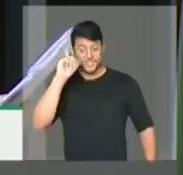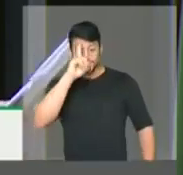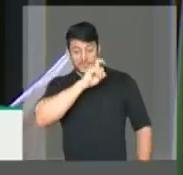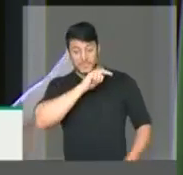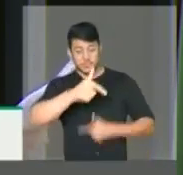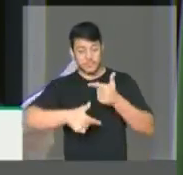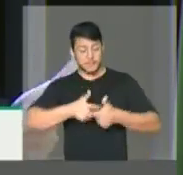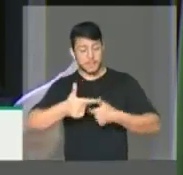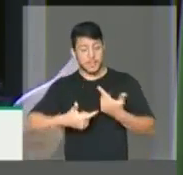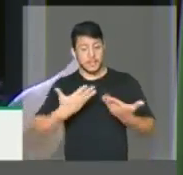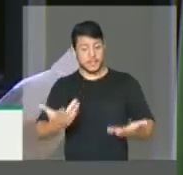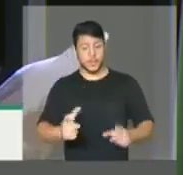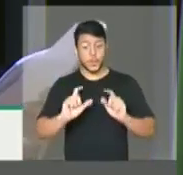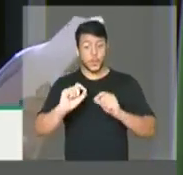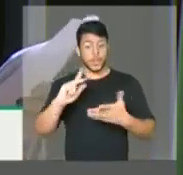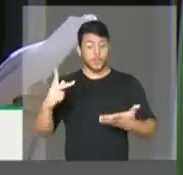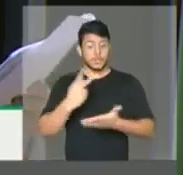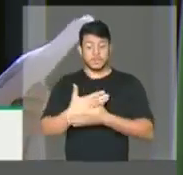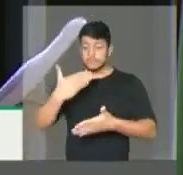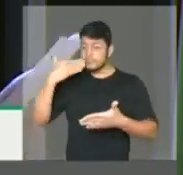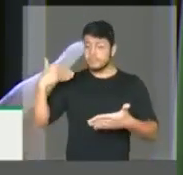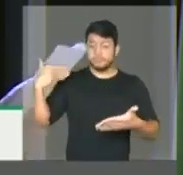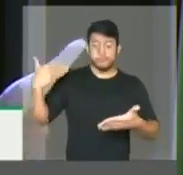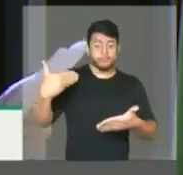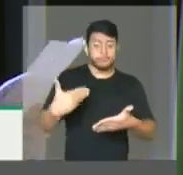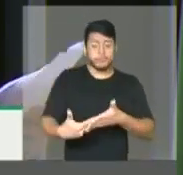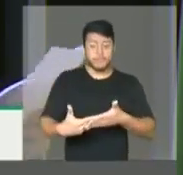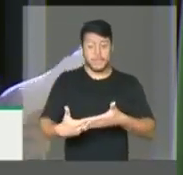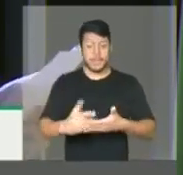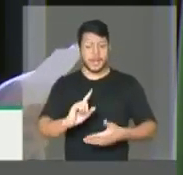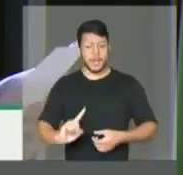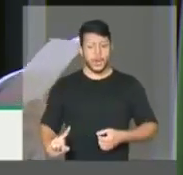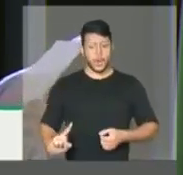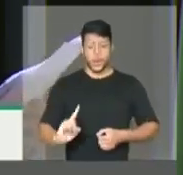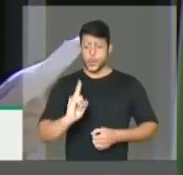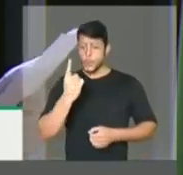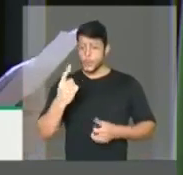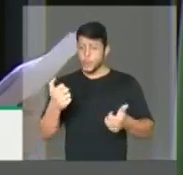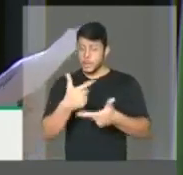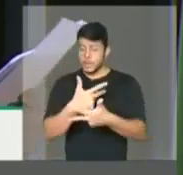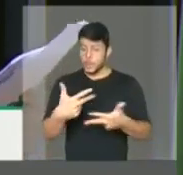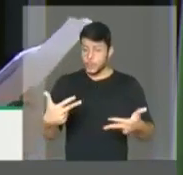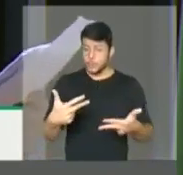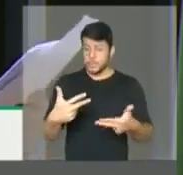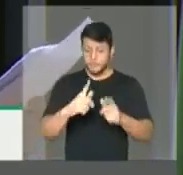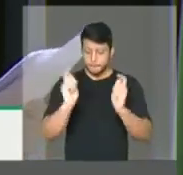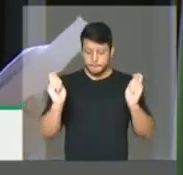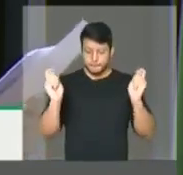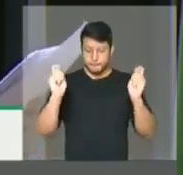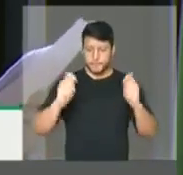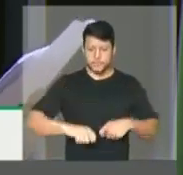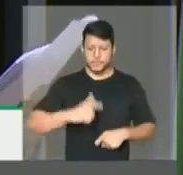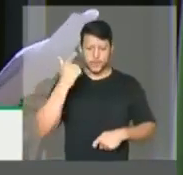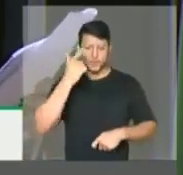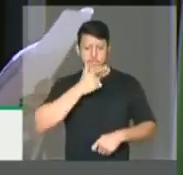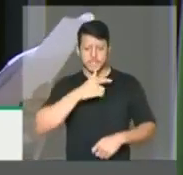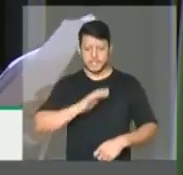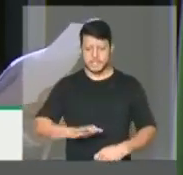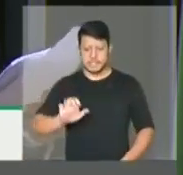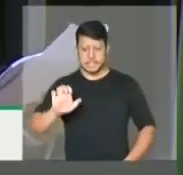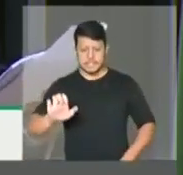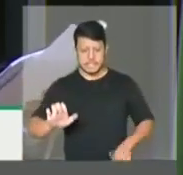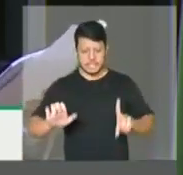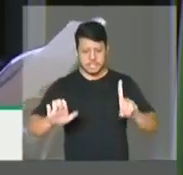construtivas que nos últimos tempos o único fenômeno capaz de unir a direita e a